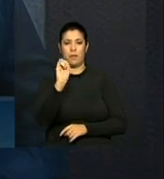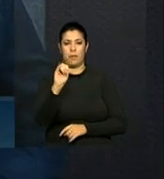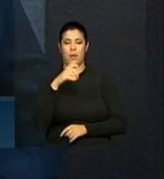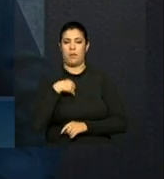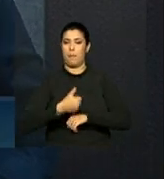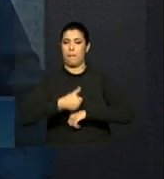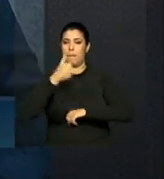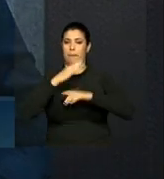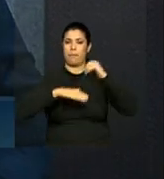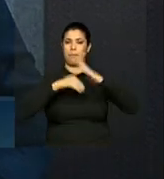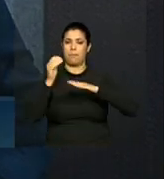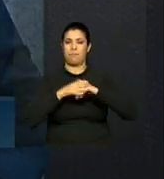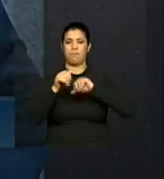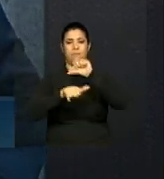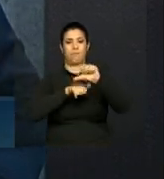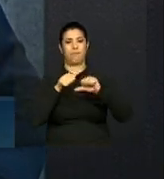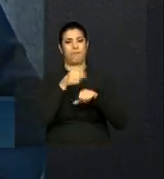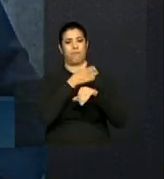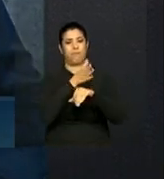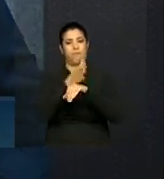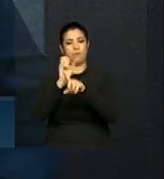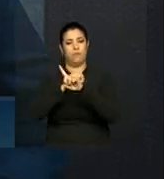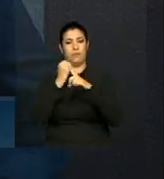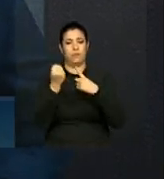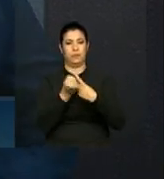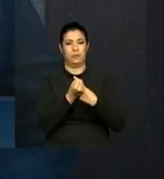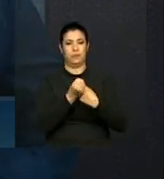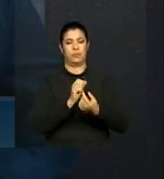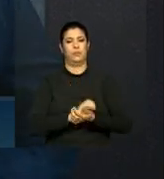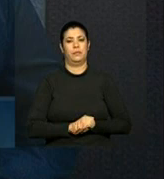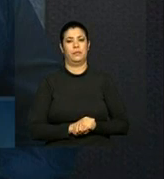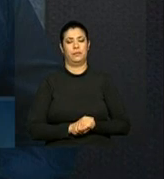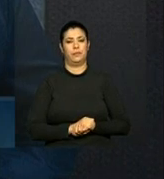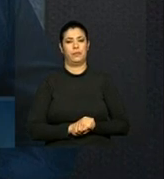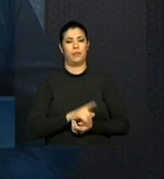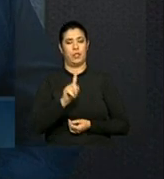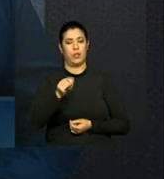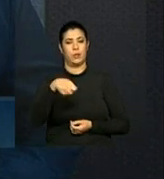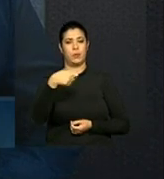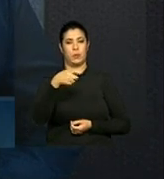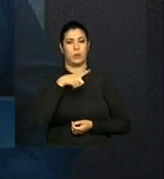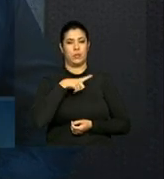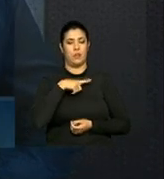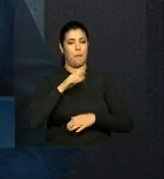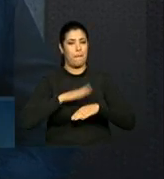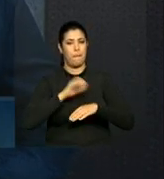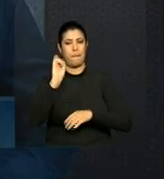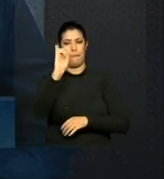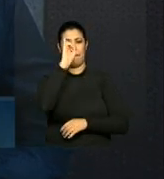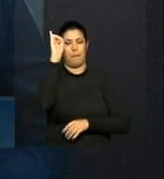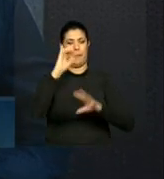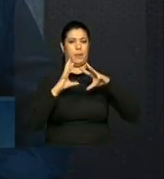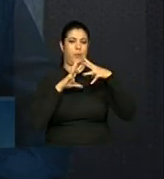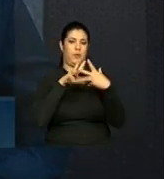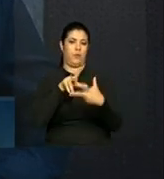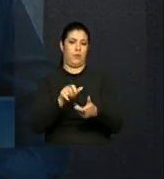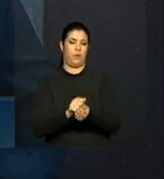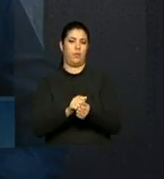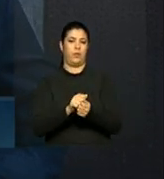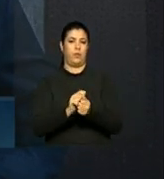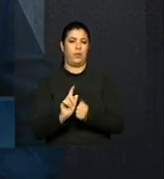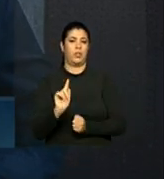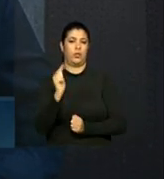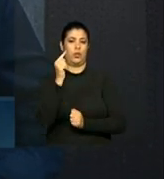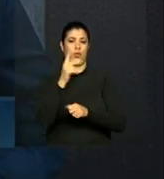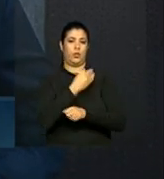práticas inovadoras internacionais de participação social. Este que é considerado o prêmio mais importante do mundo na área de